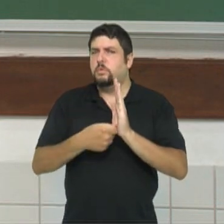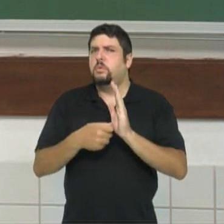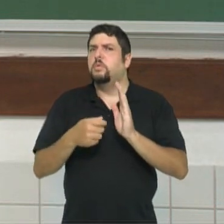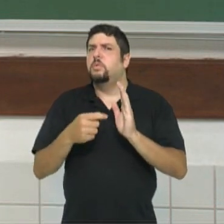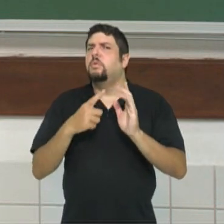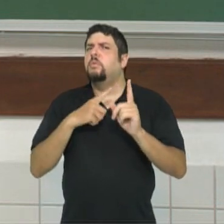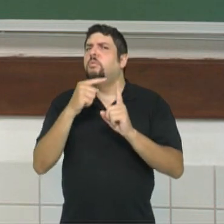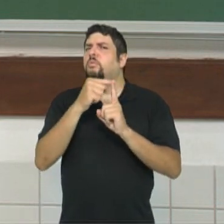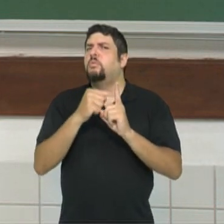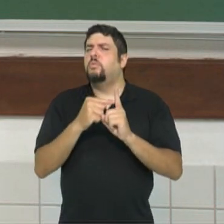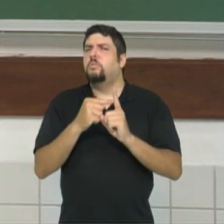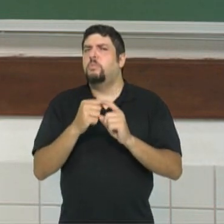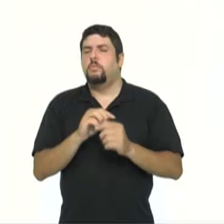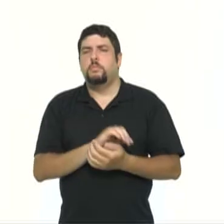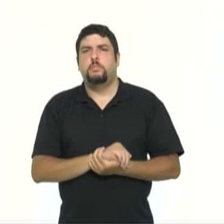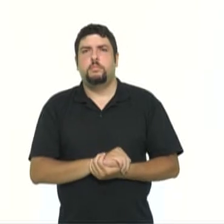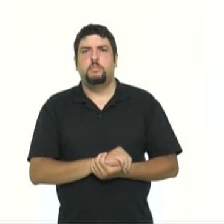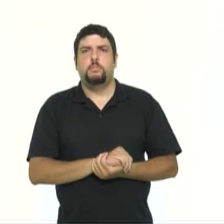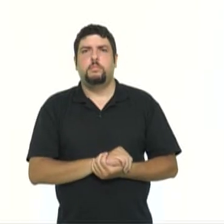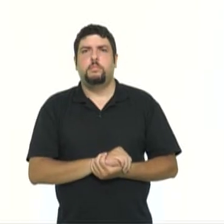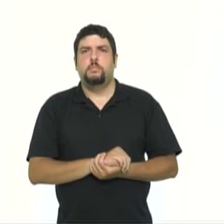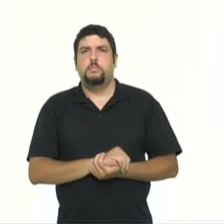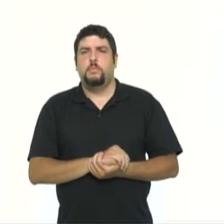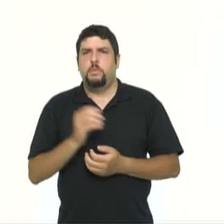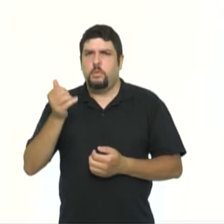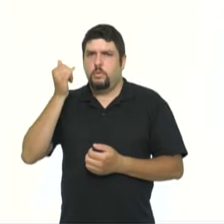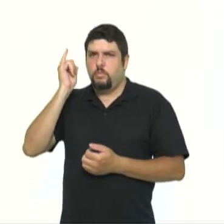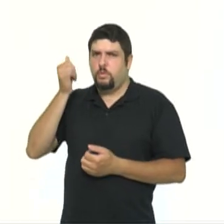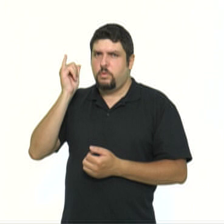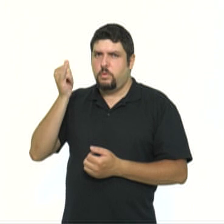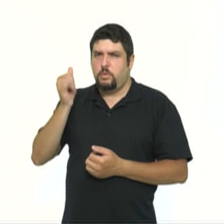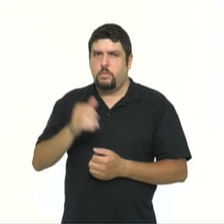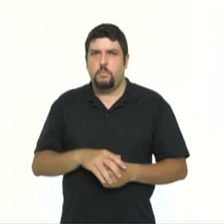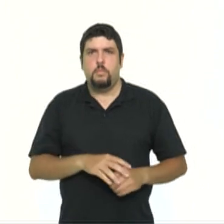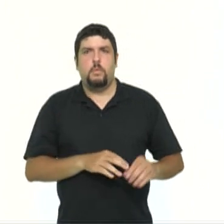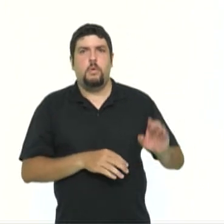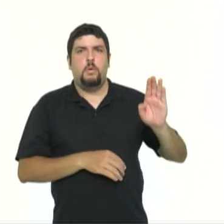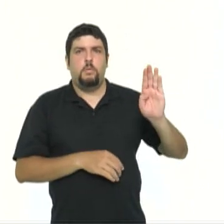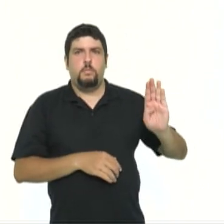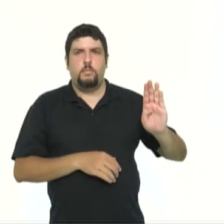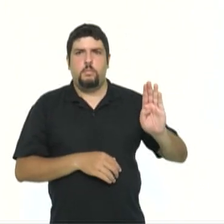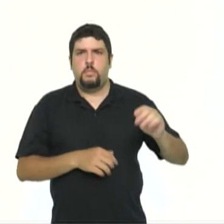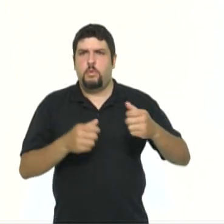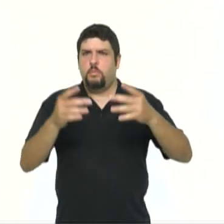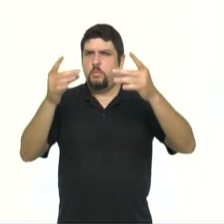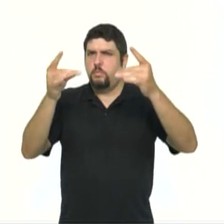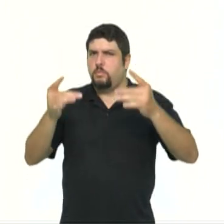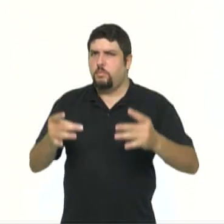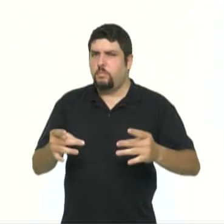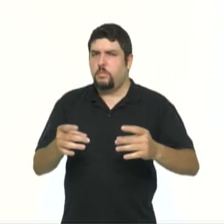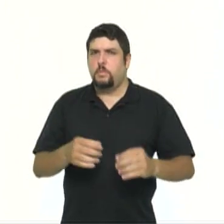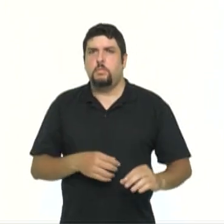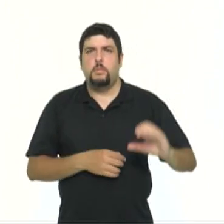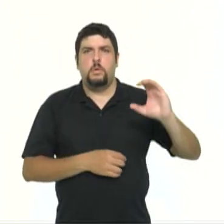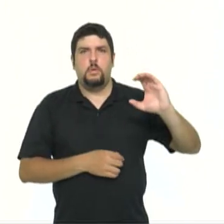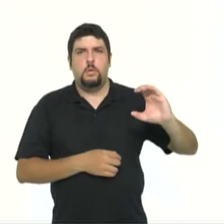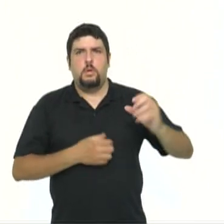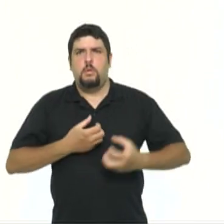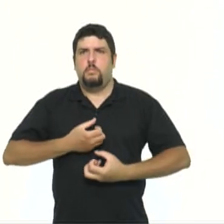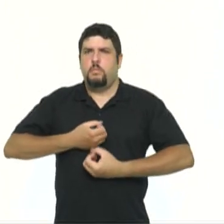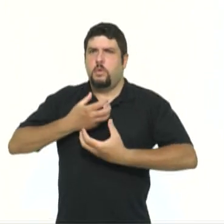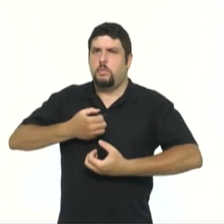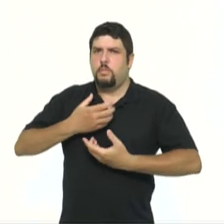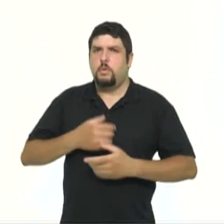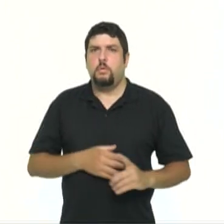esse? É o tipo narrativo, B, descritivo, C, poético ou